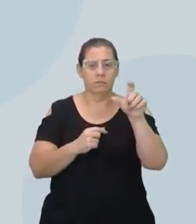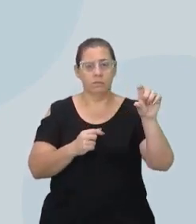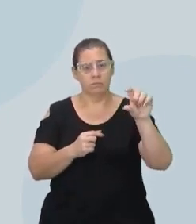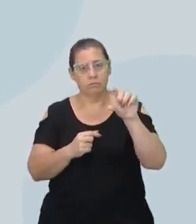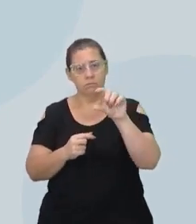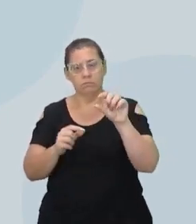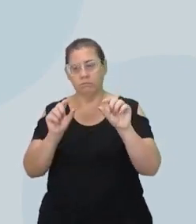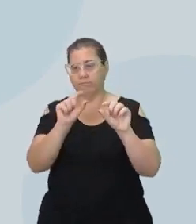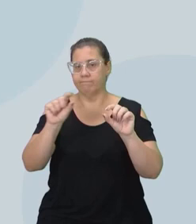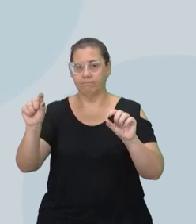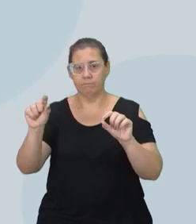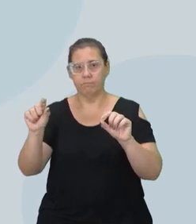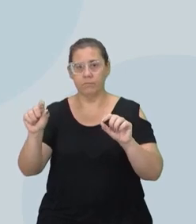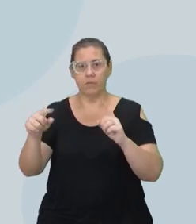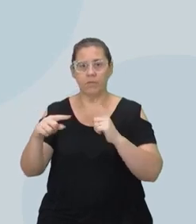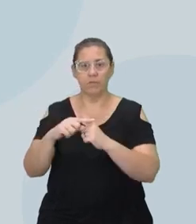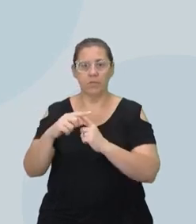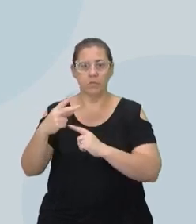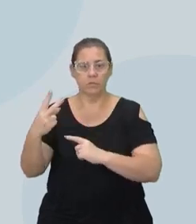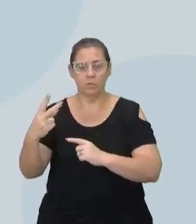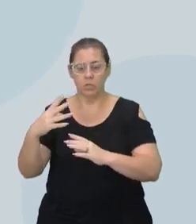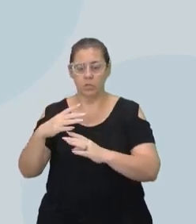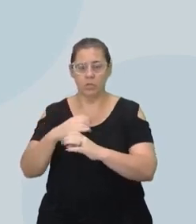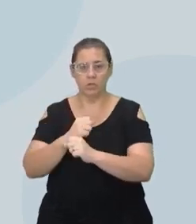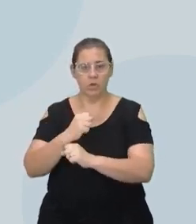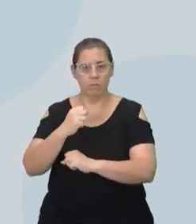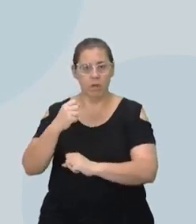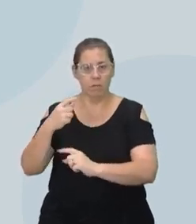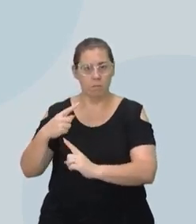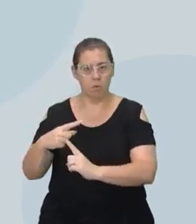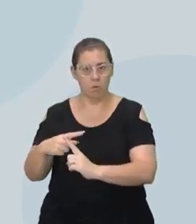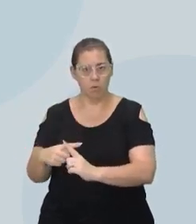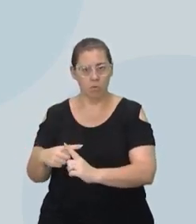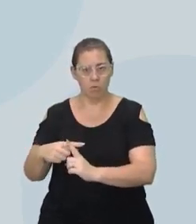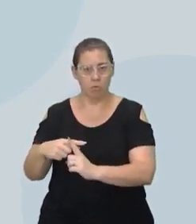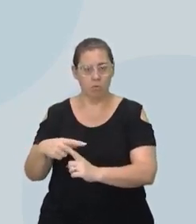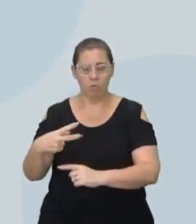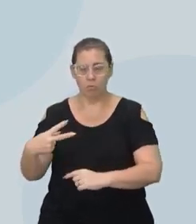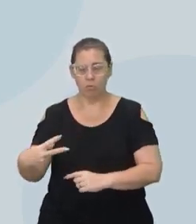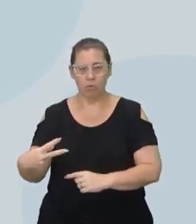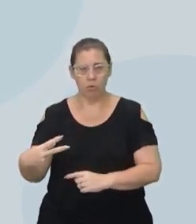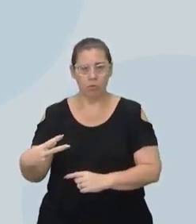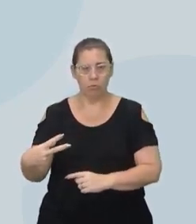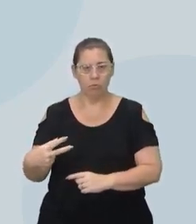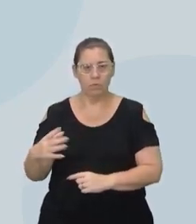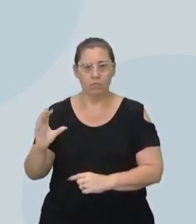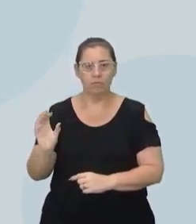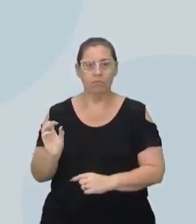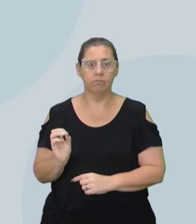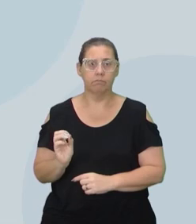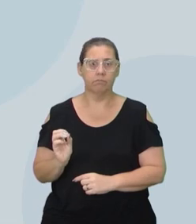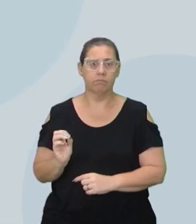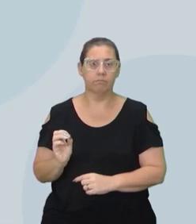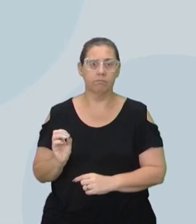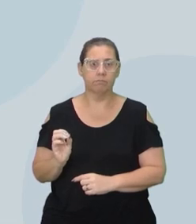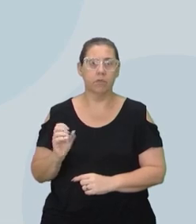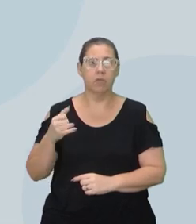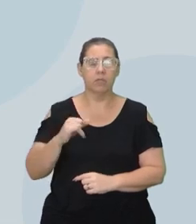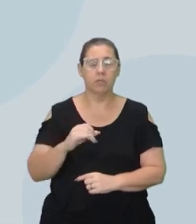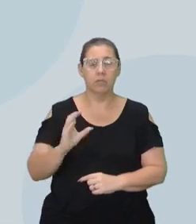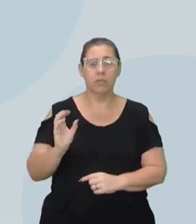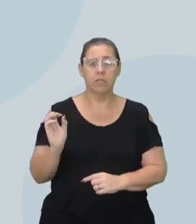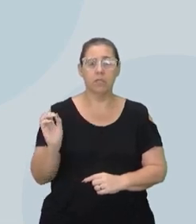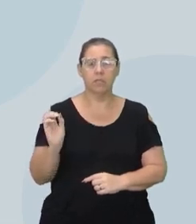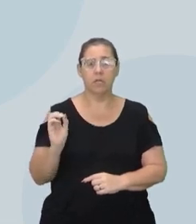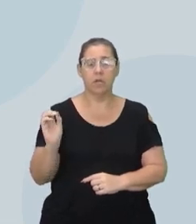toda por 2 e somar por 2, nós vamos zerar aqui, ó. Se a gente